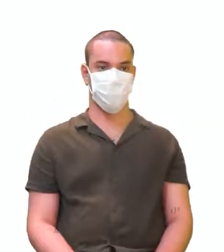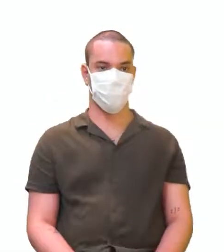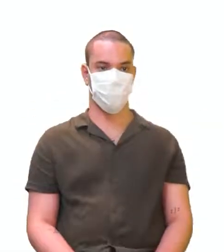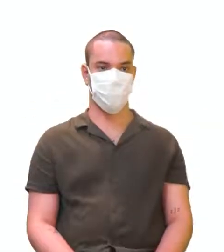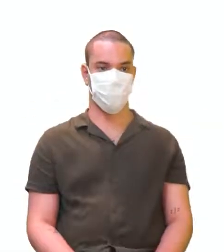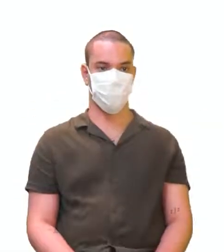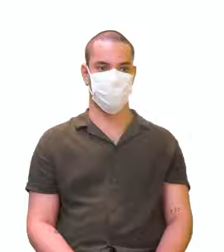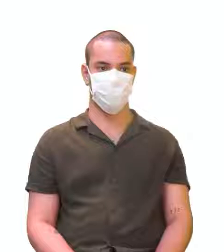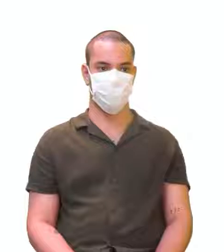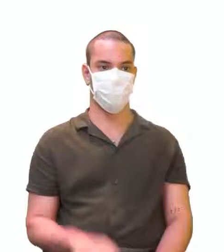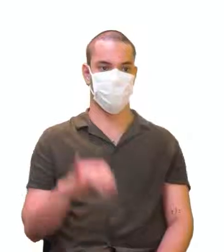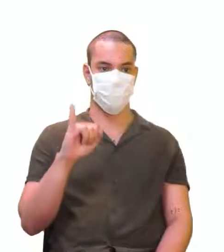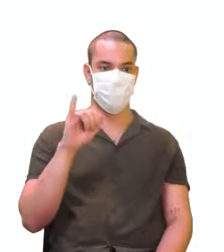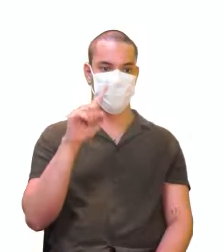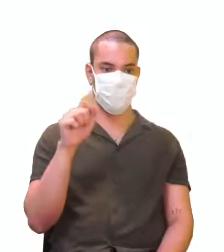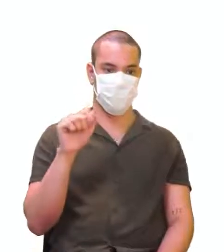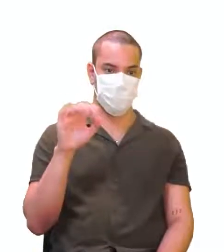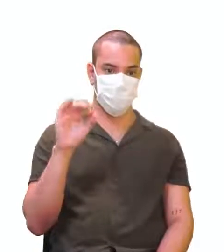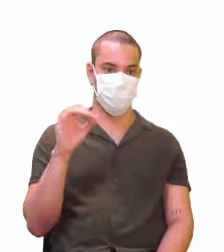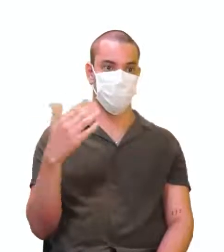lá, Izão, Azão.